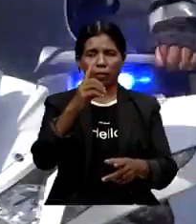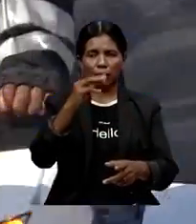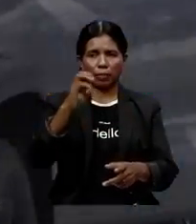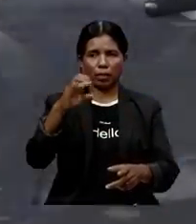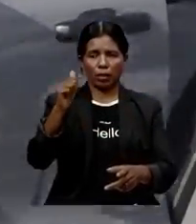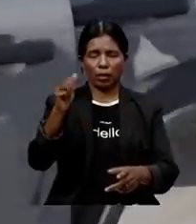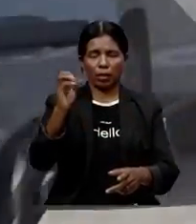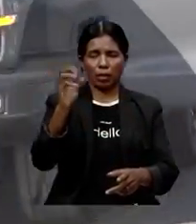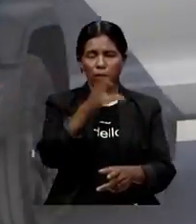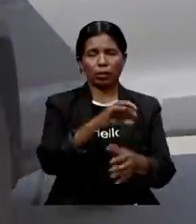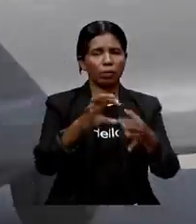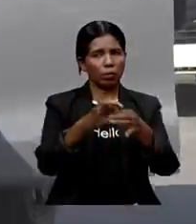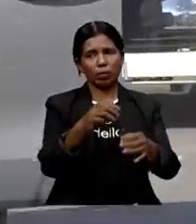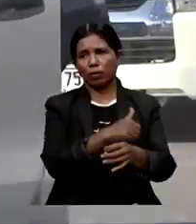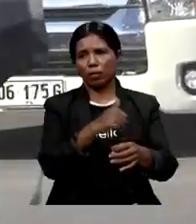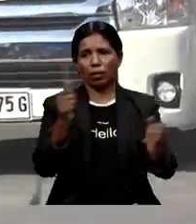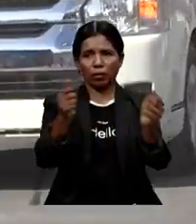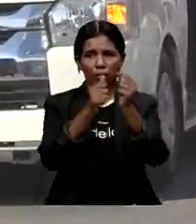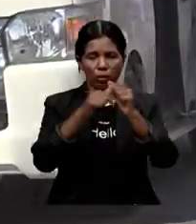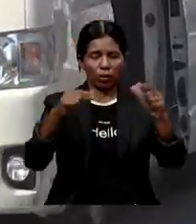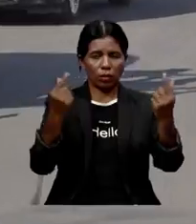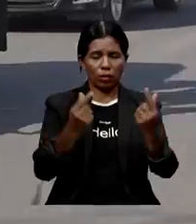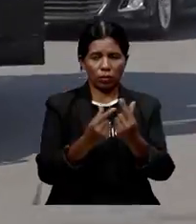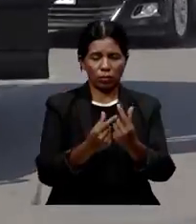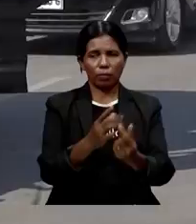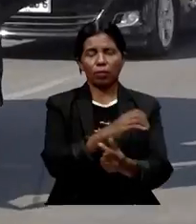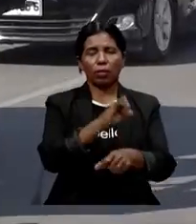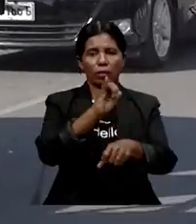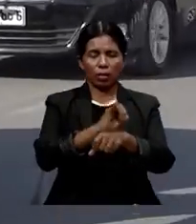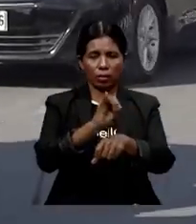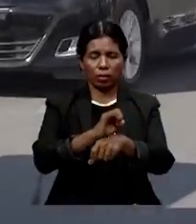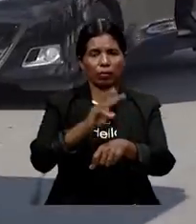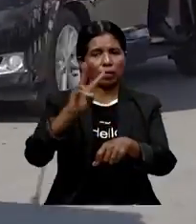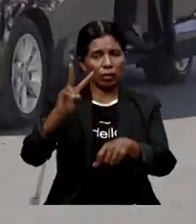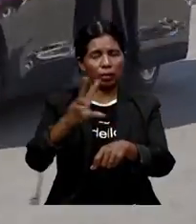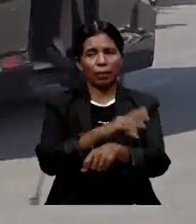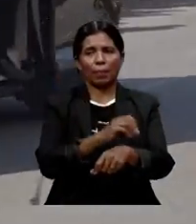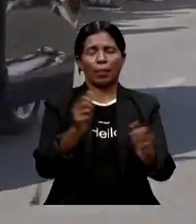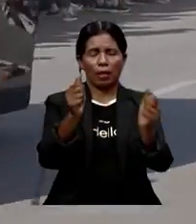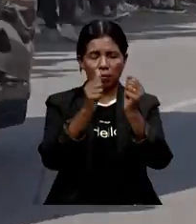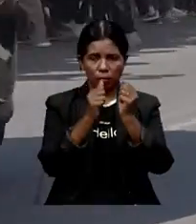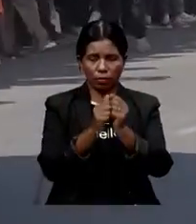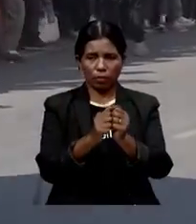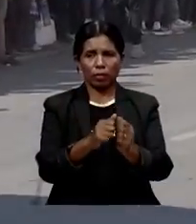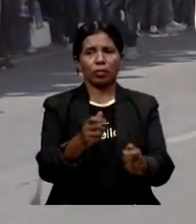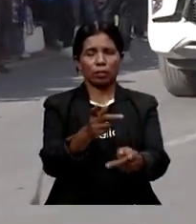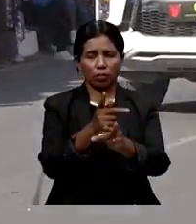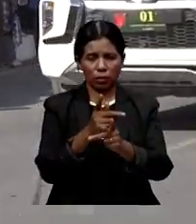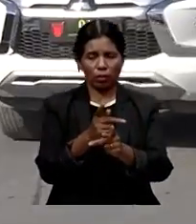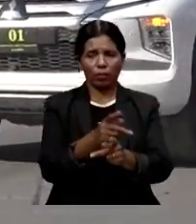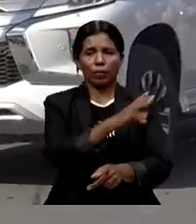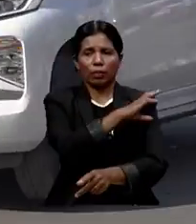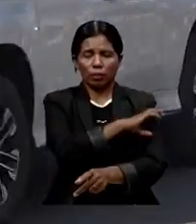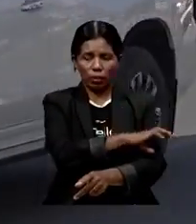Correia, no membro Ciracelo, a Mutuco equipa avançada Vaticano e a Lorontolo, né, acompanha a segura Papa Francisco